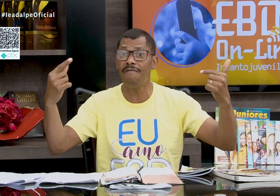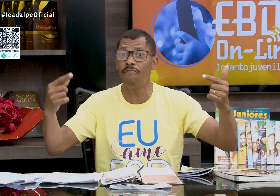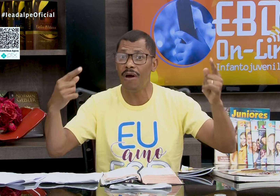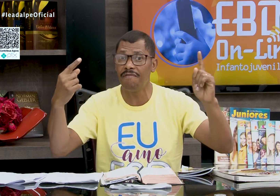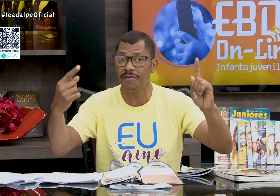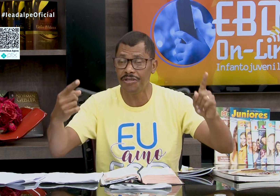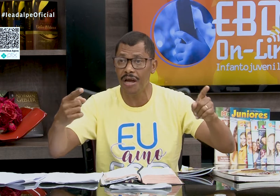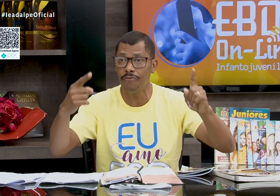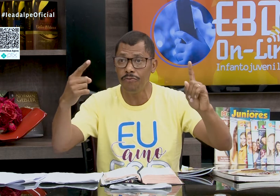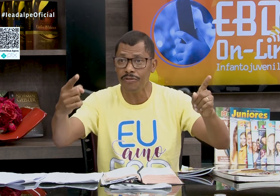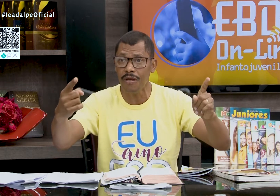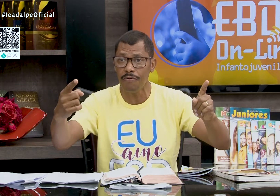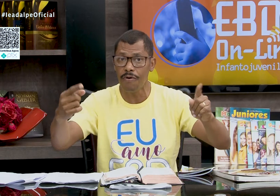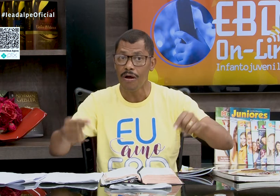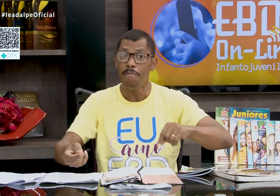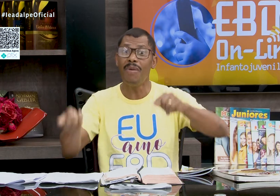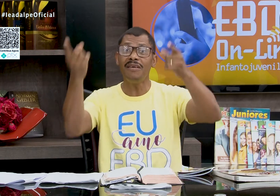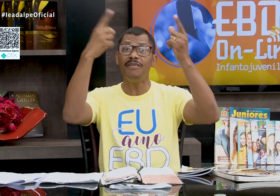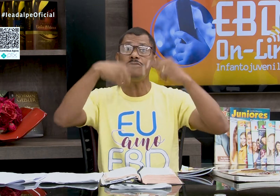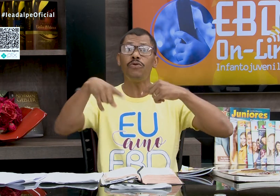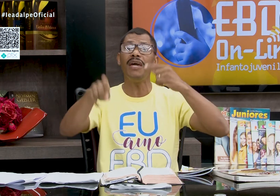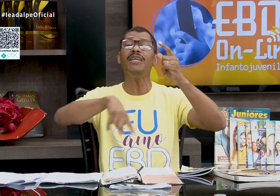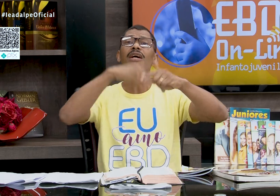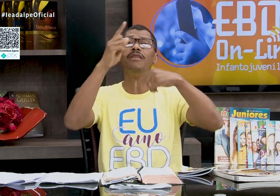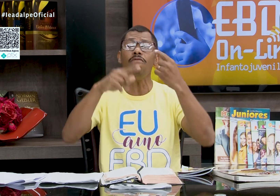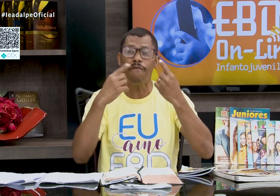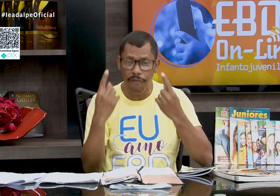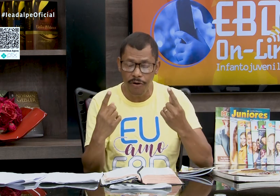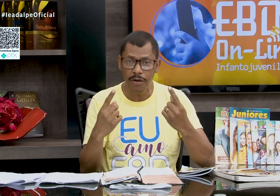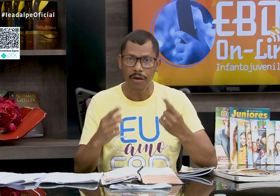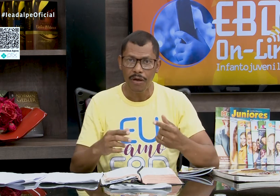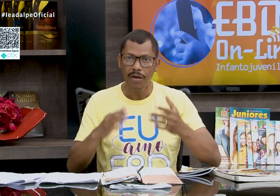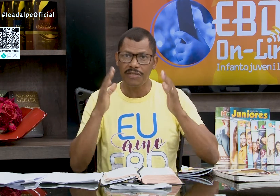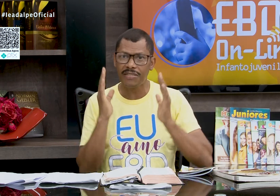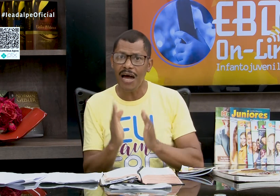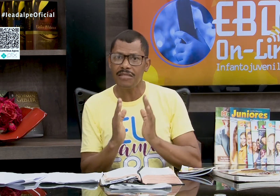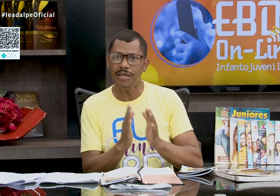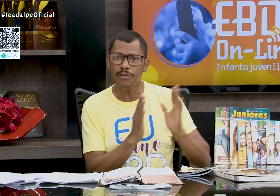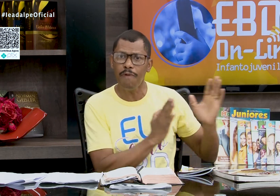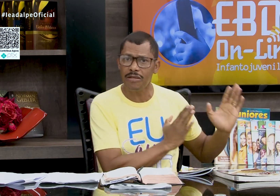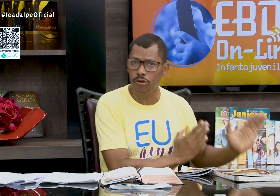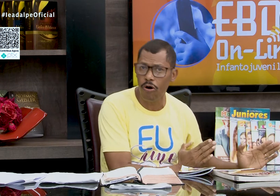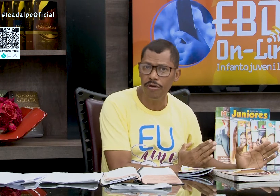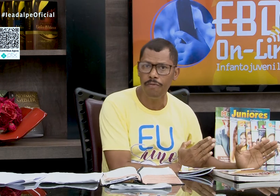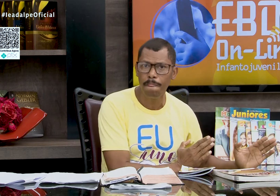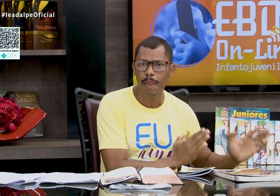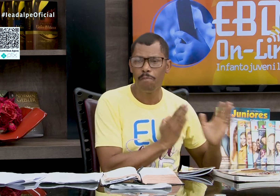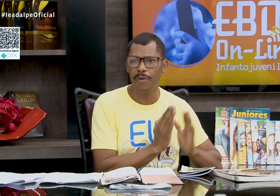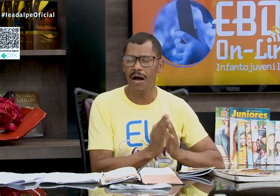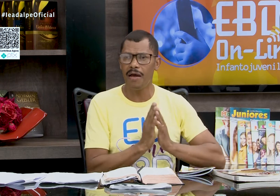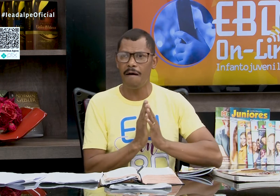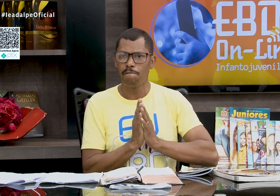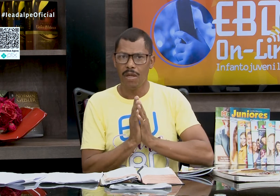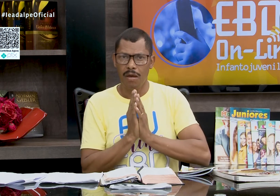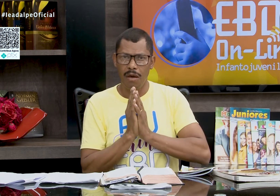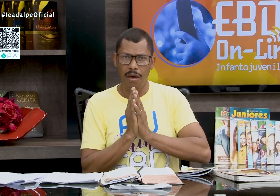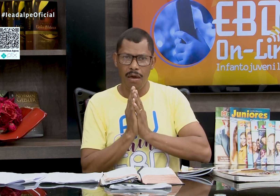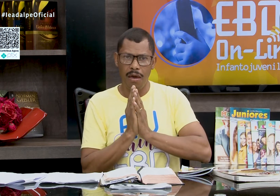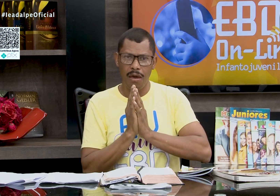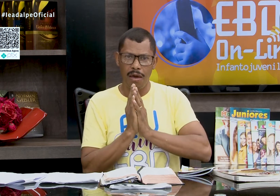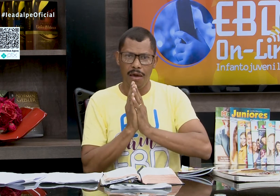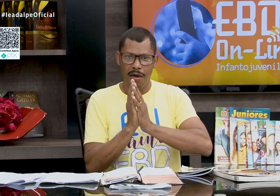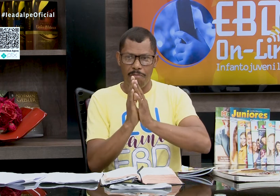eles anunciavam o evangelho do Senhor Mas isso ainda não foi satisfatório para